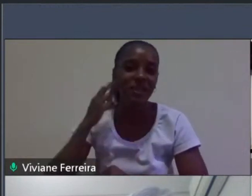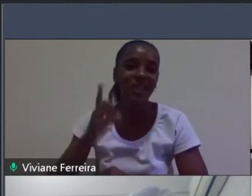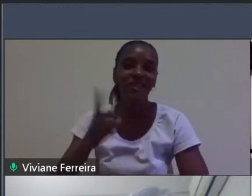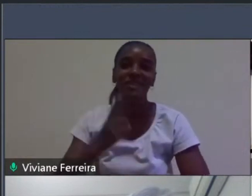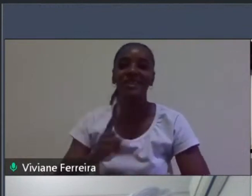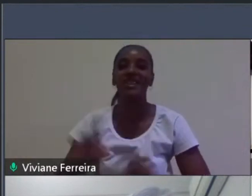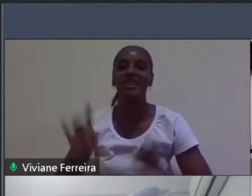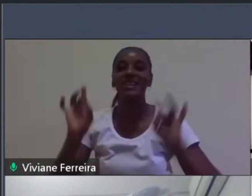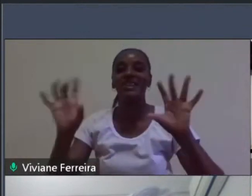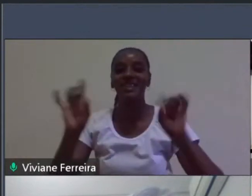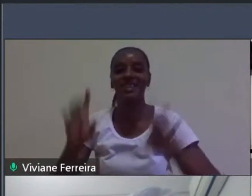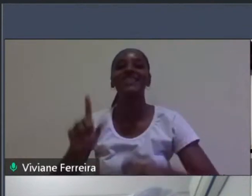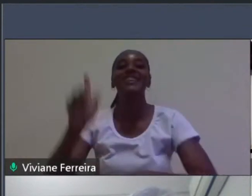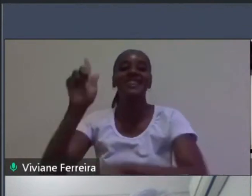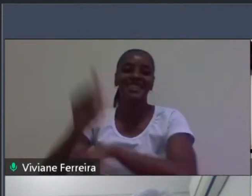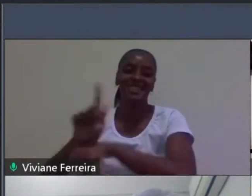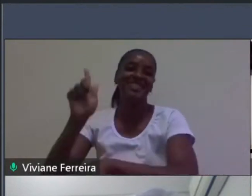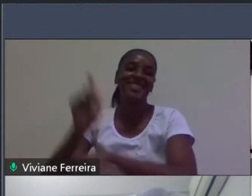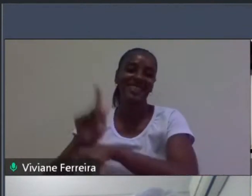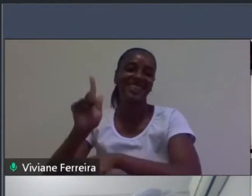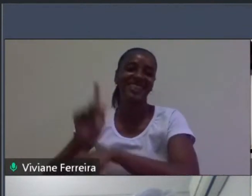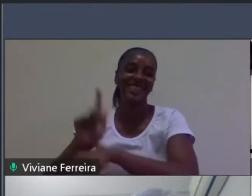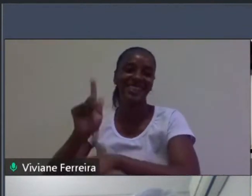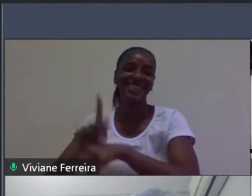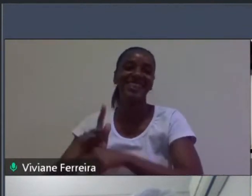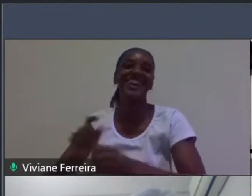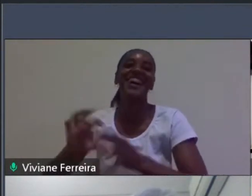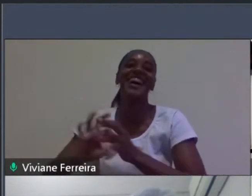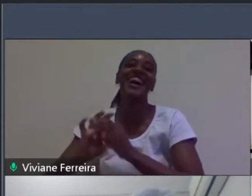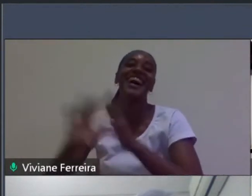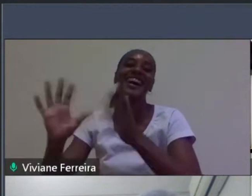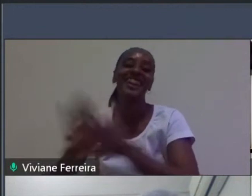especialista em gestão de pessoas. Vai contribuir pouco.